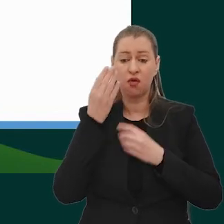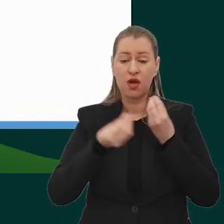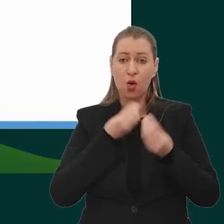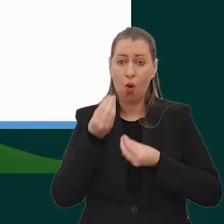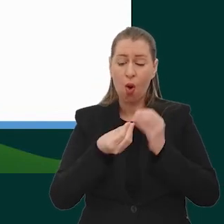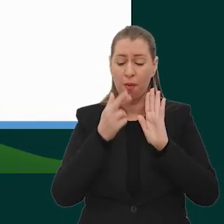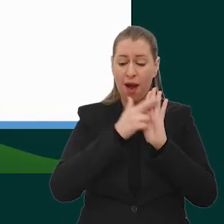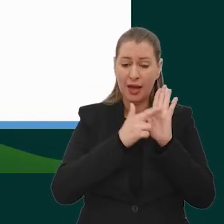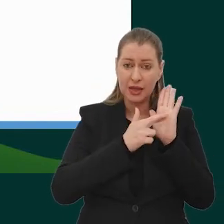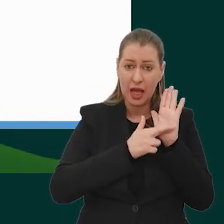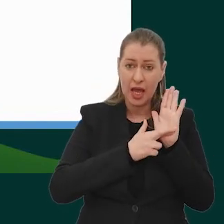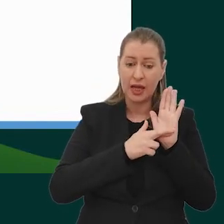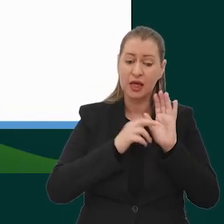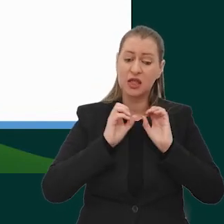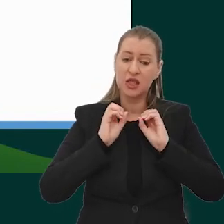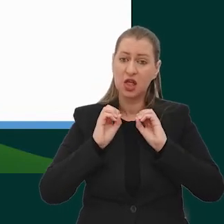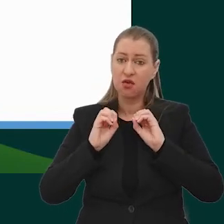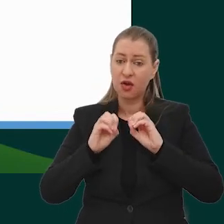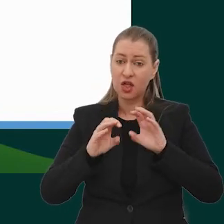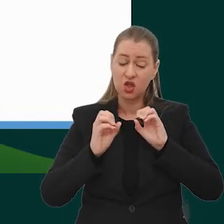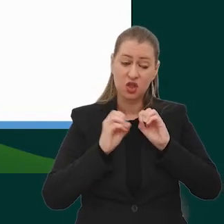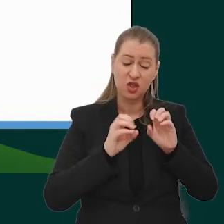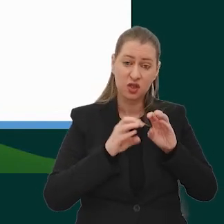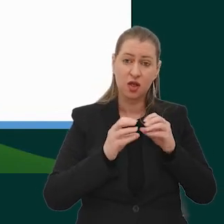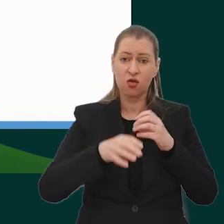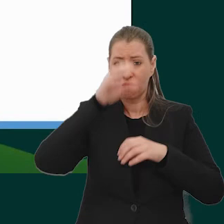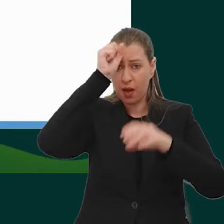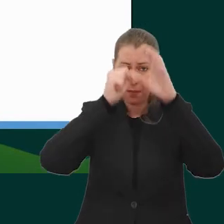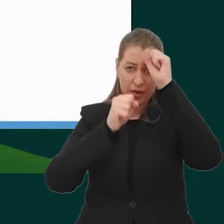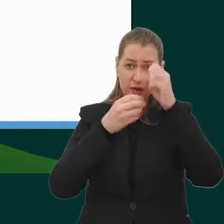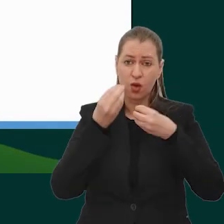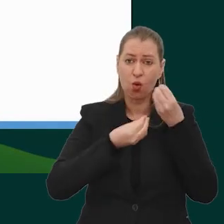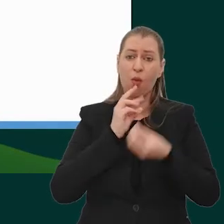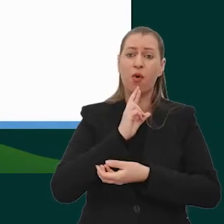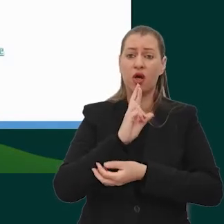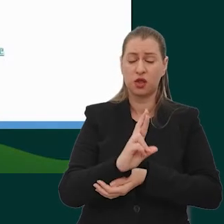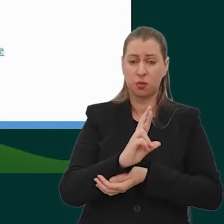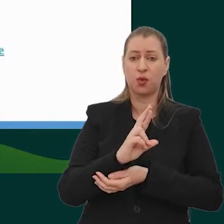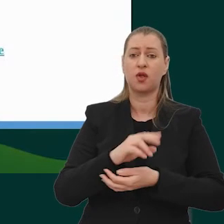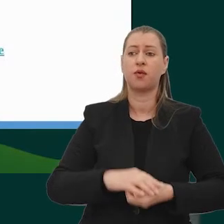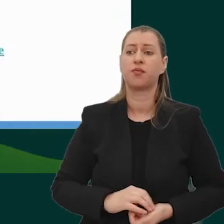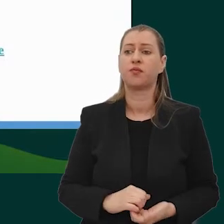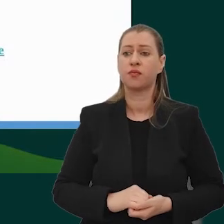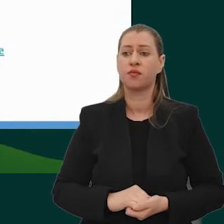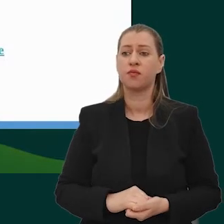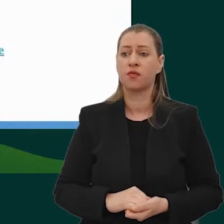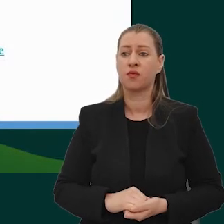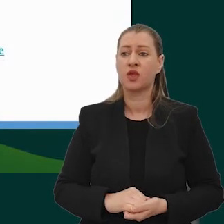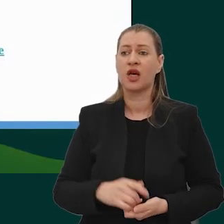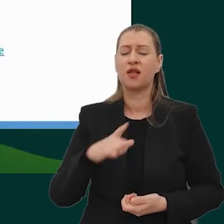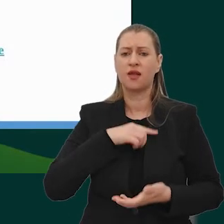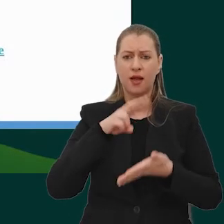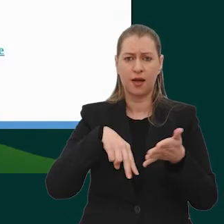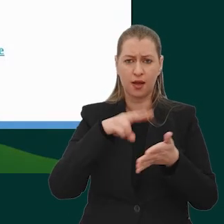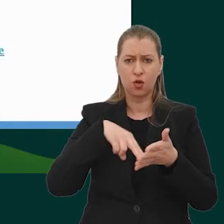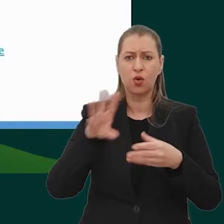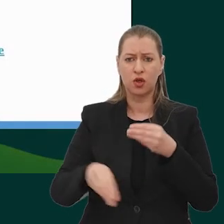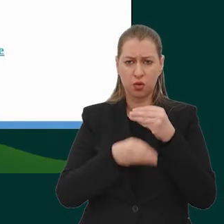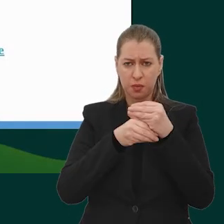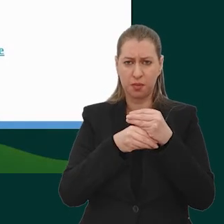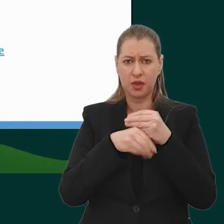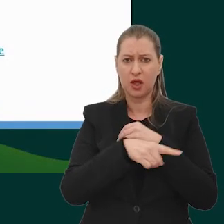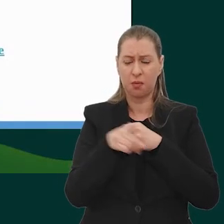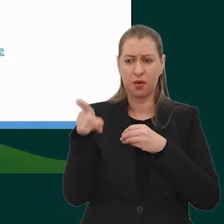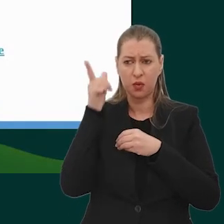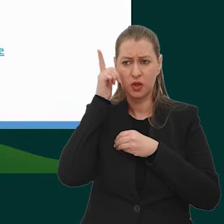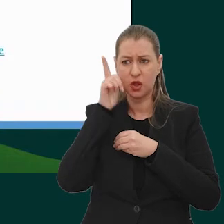pequenas regras e ele vai ensinando vocês, vai aprendendo como responder essas questões, né? Aqui algumas leituras complementares para